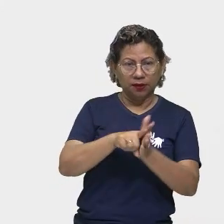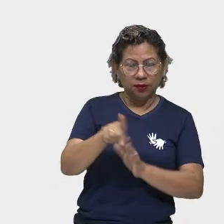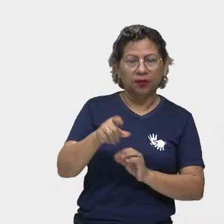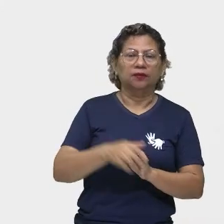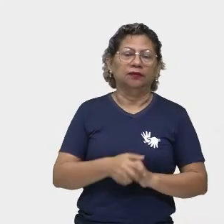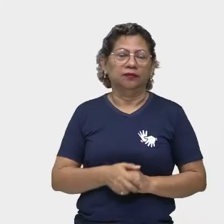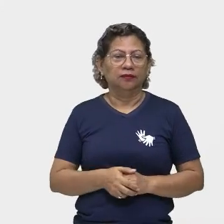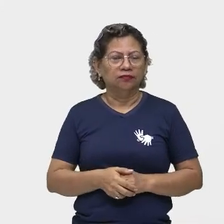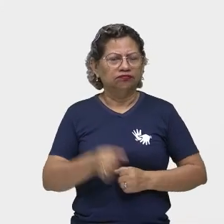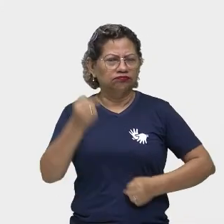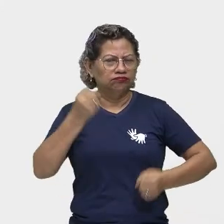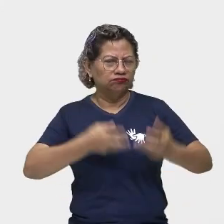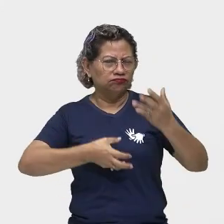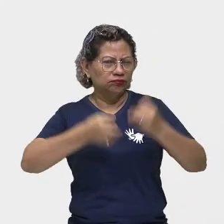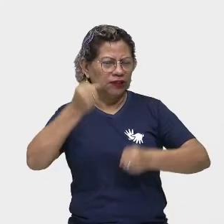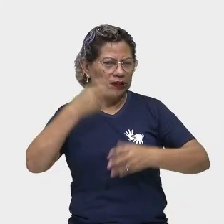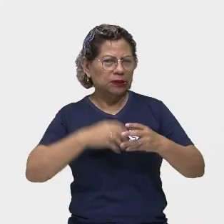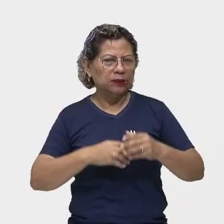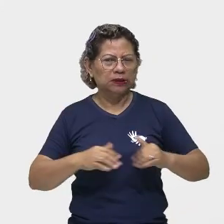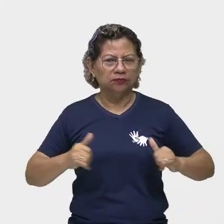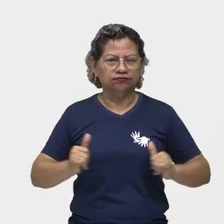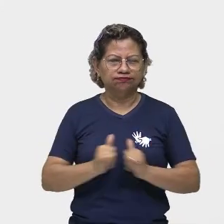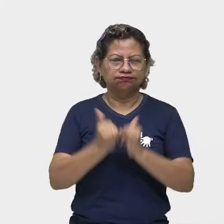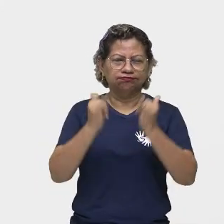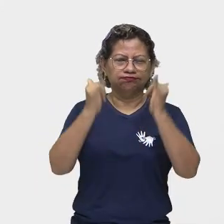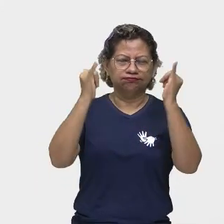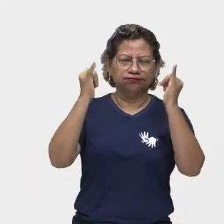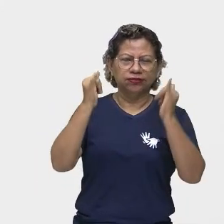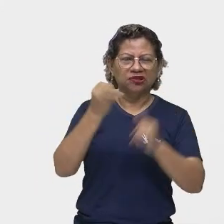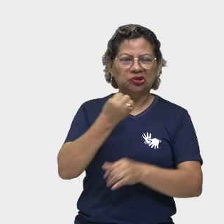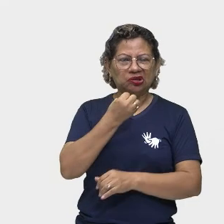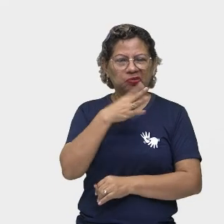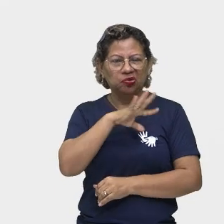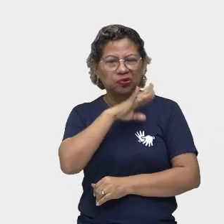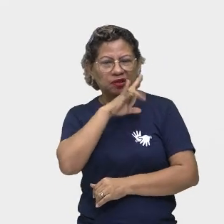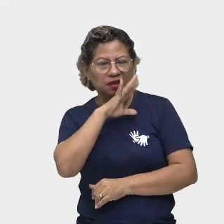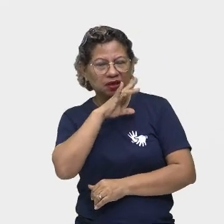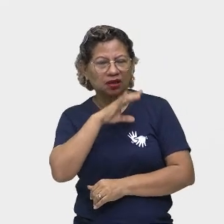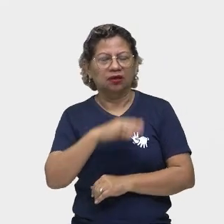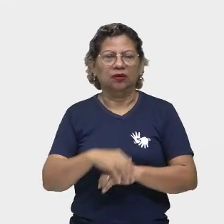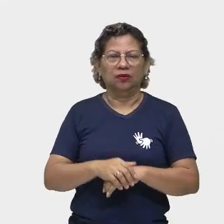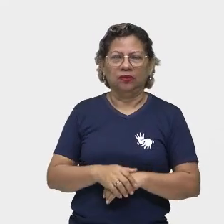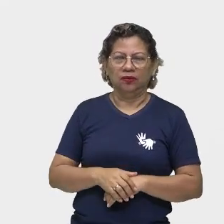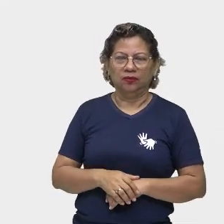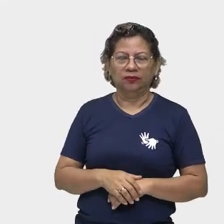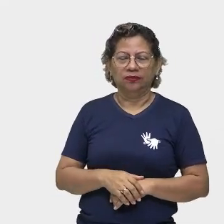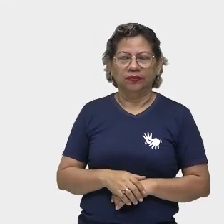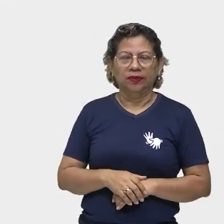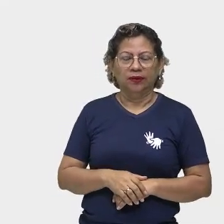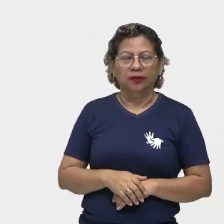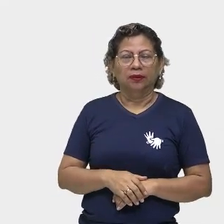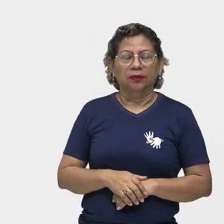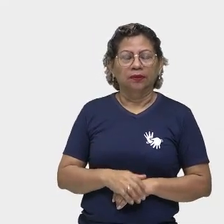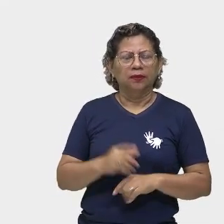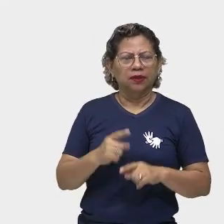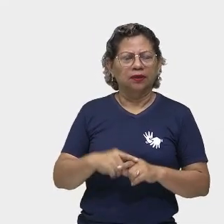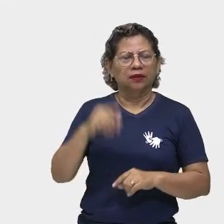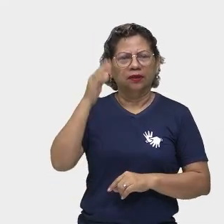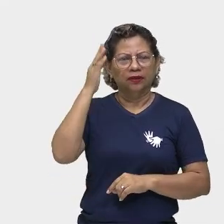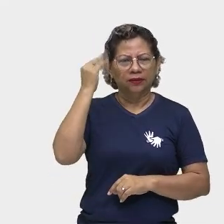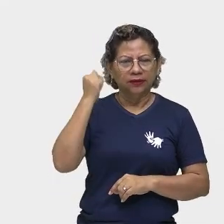e desvantagens de uma usina hidrelétrica. A gente observou aí que a usina hidrelétrica faz parte de